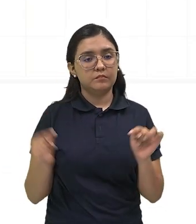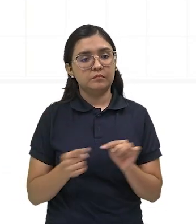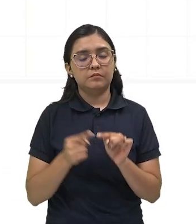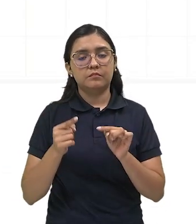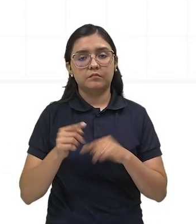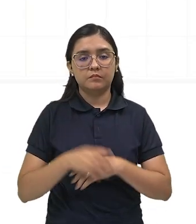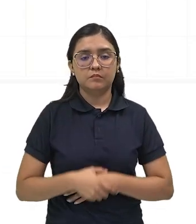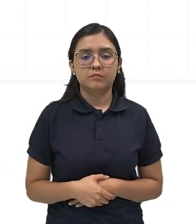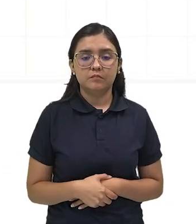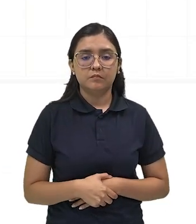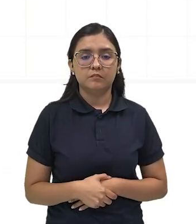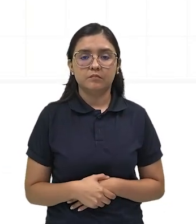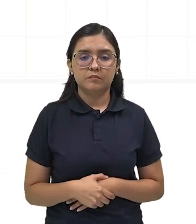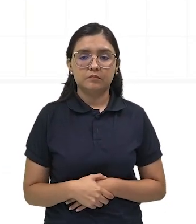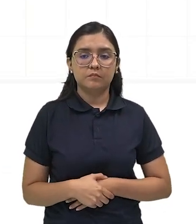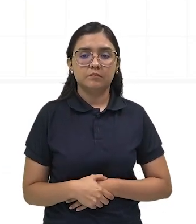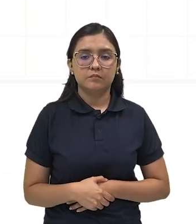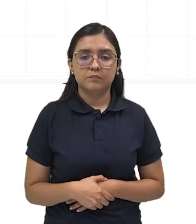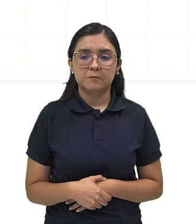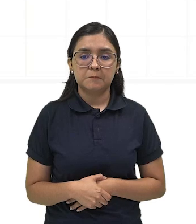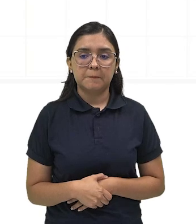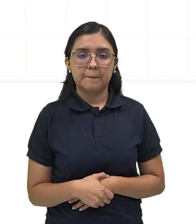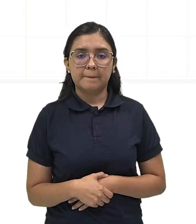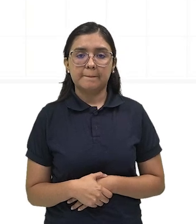Diretamente proporcional.